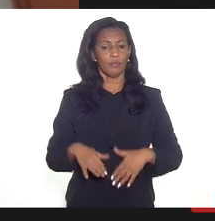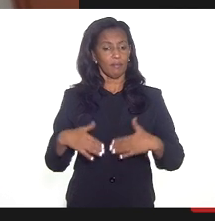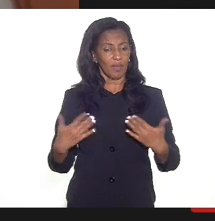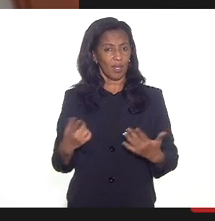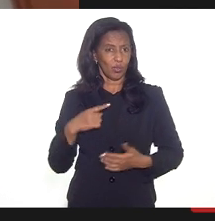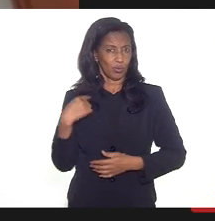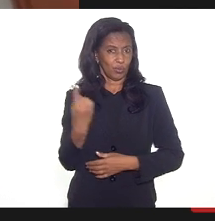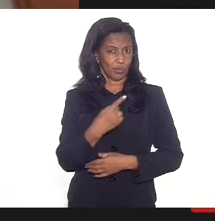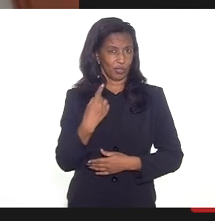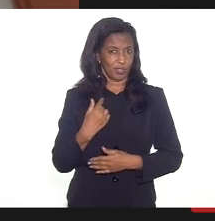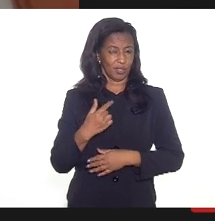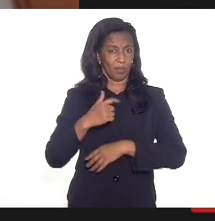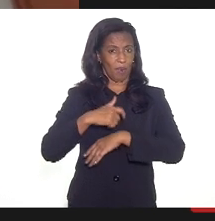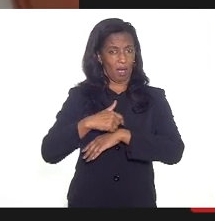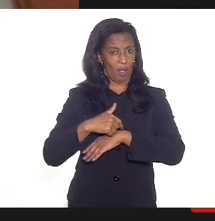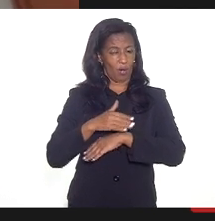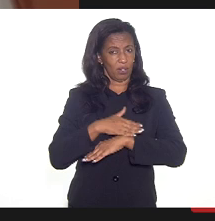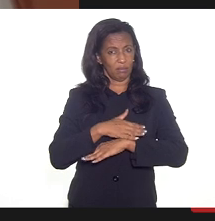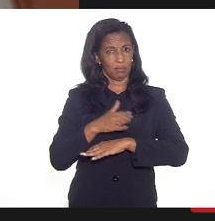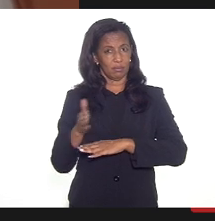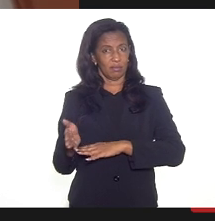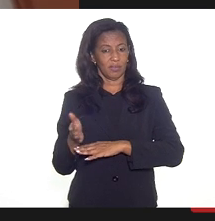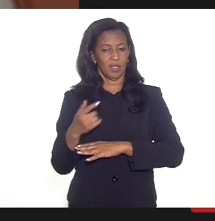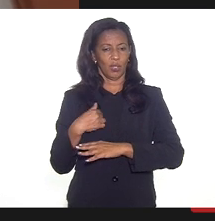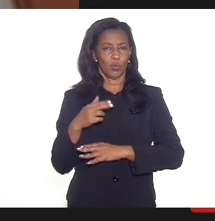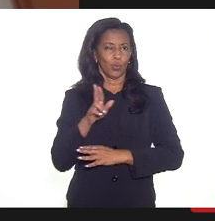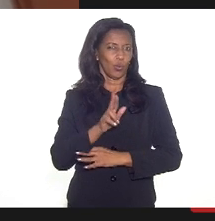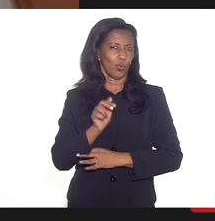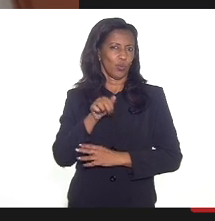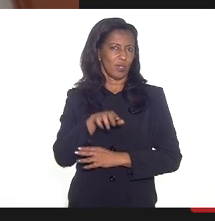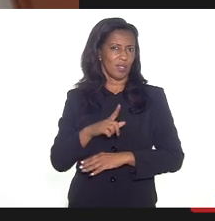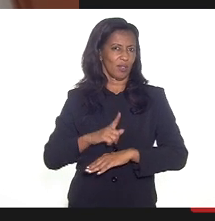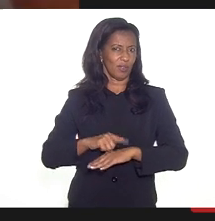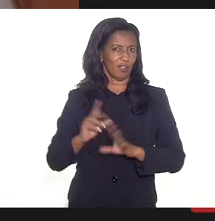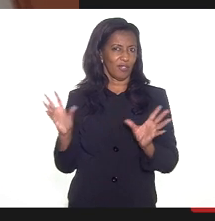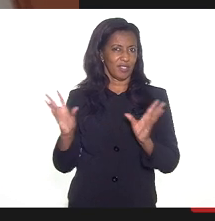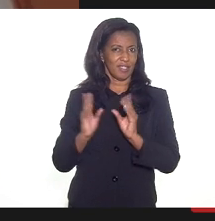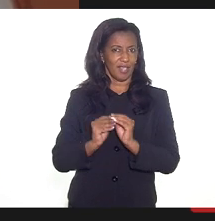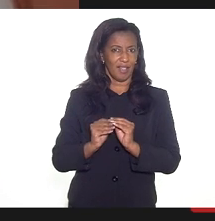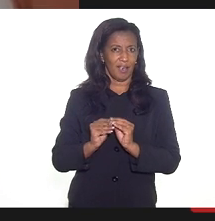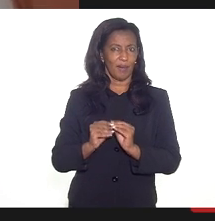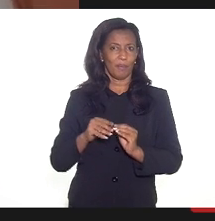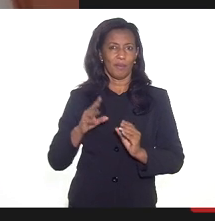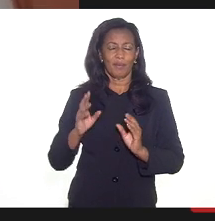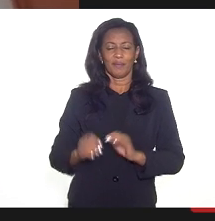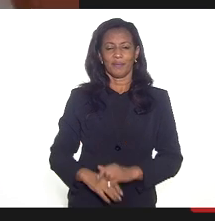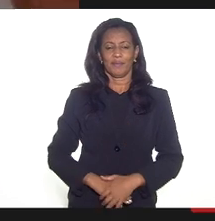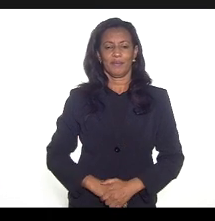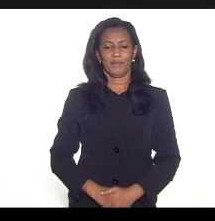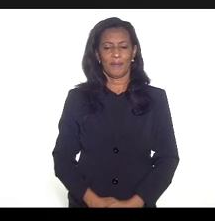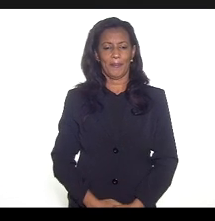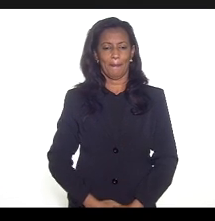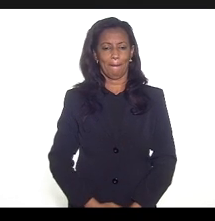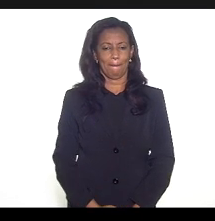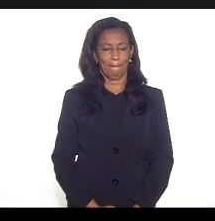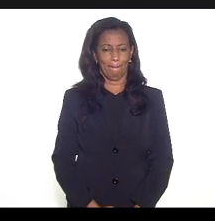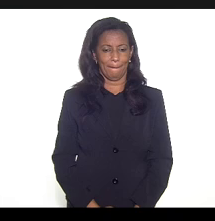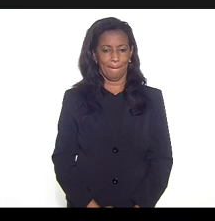nós já estamos no avançado da hora. Eu estou usando o tempo e vou encerrar para que a gente possa concluir.